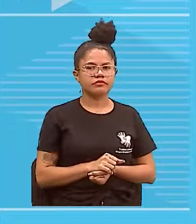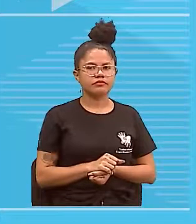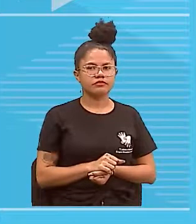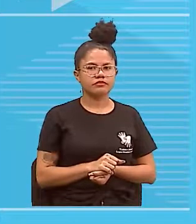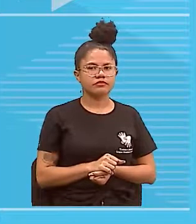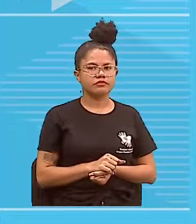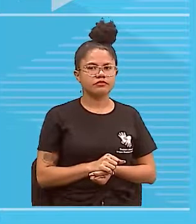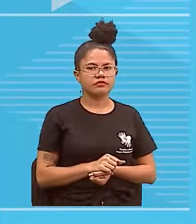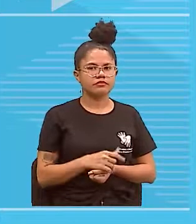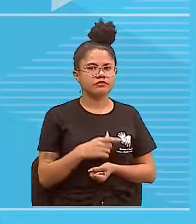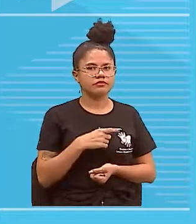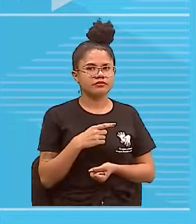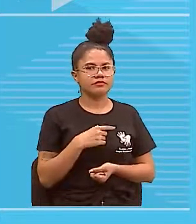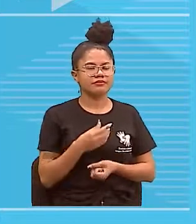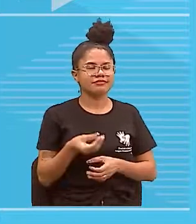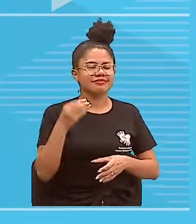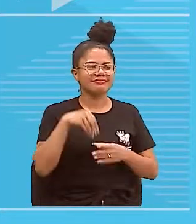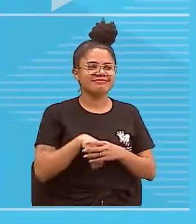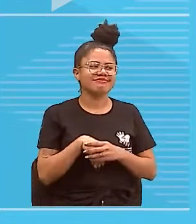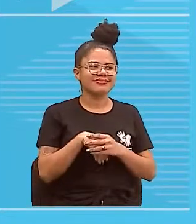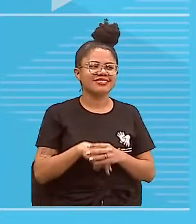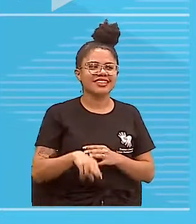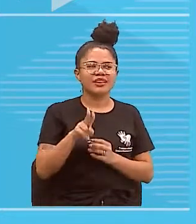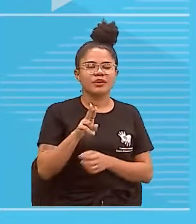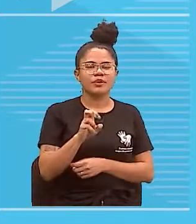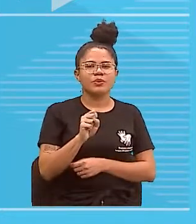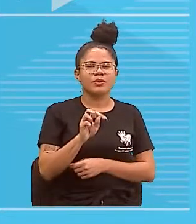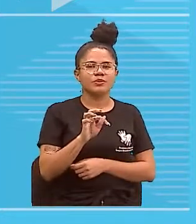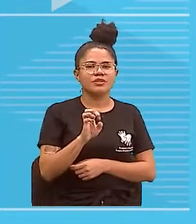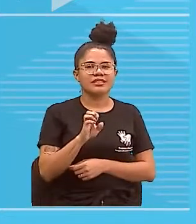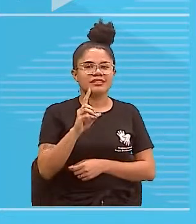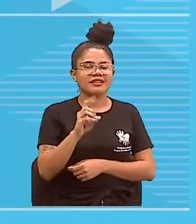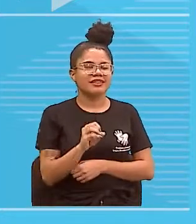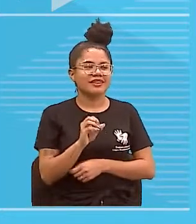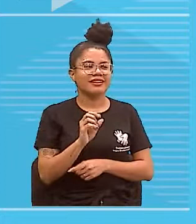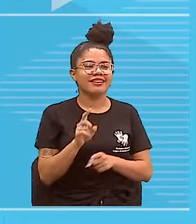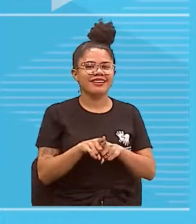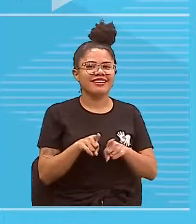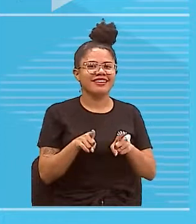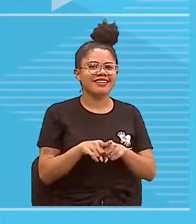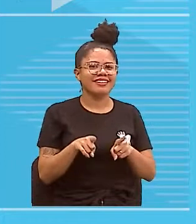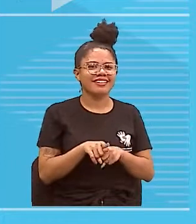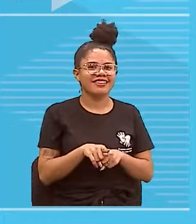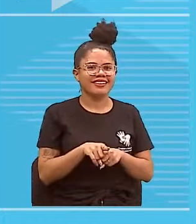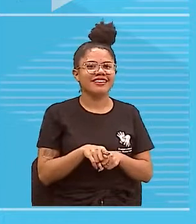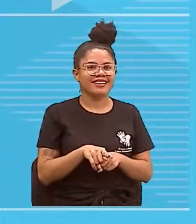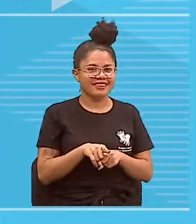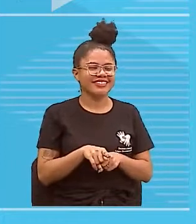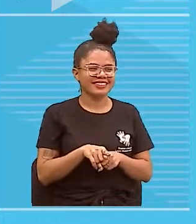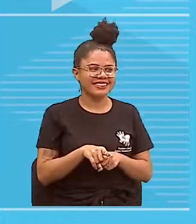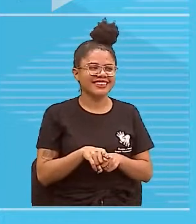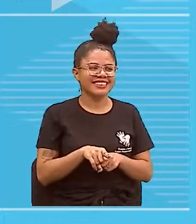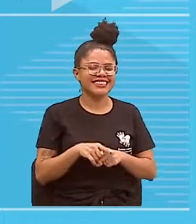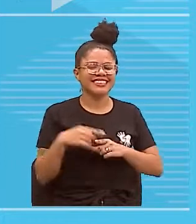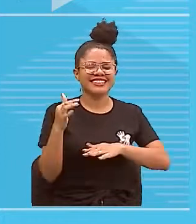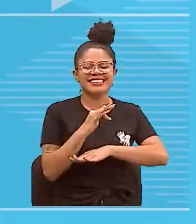parecido com o uso do sistema e dos seres no caráter de ser informal e formal